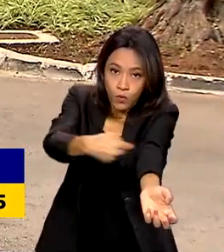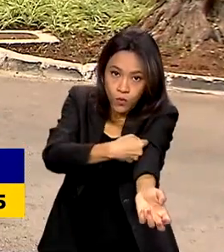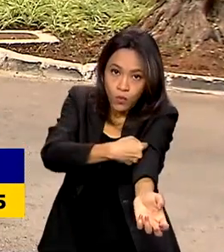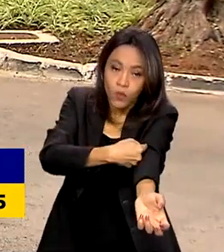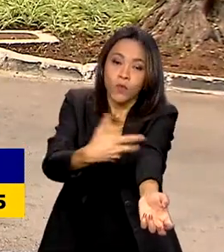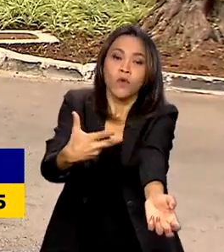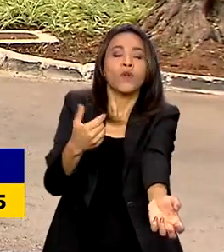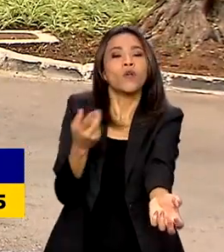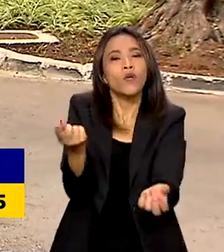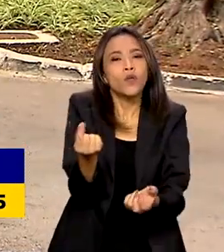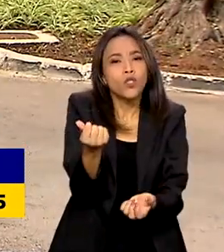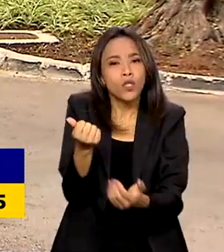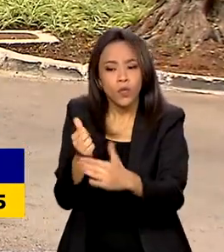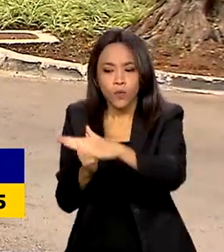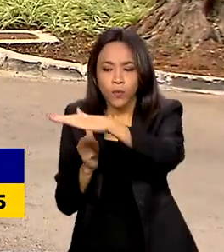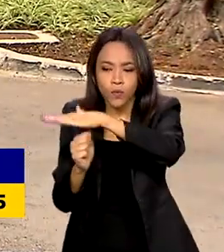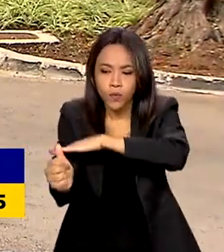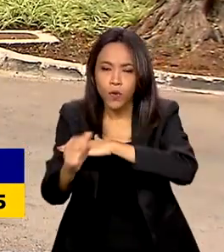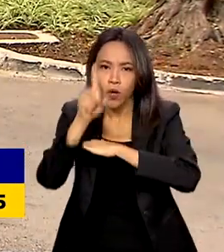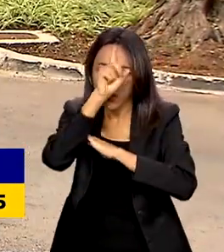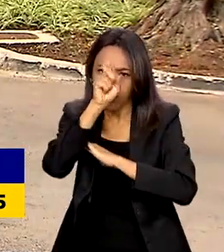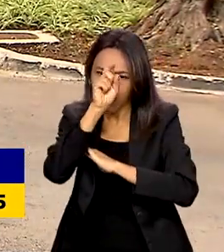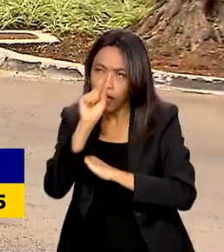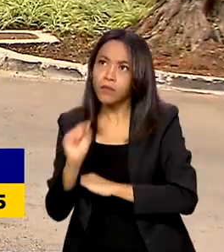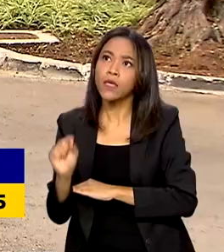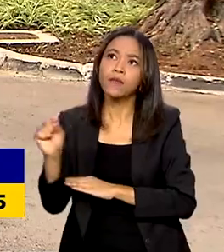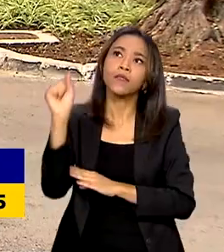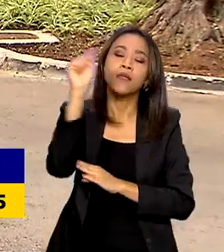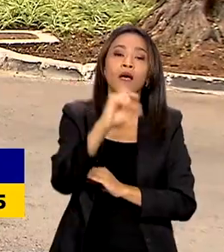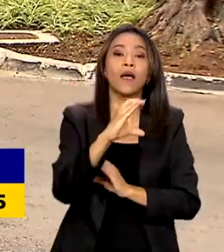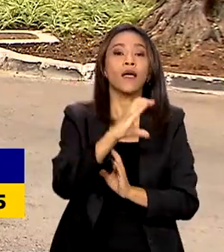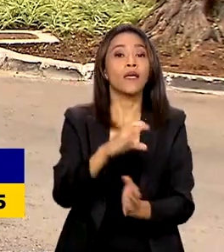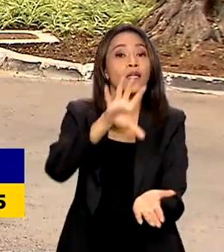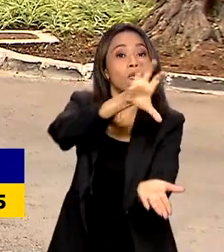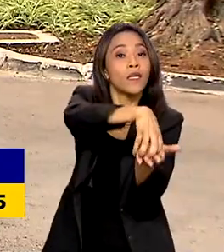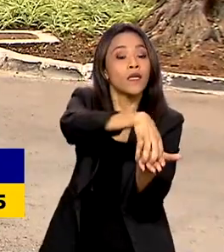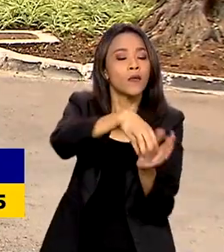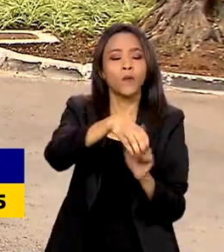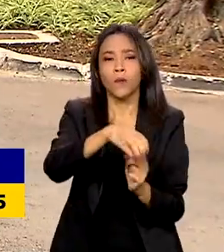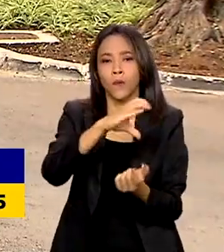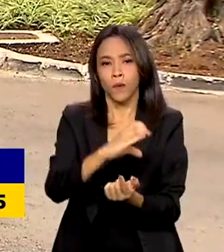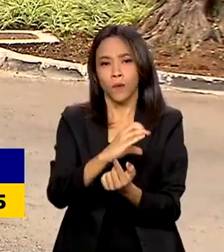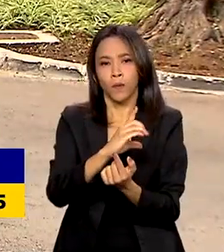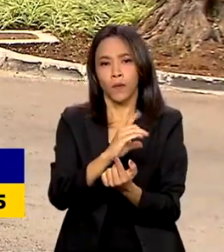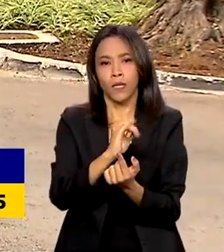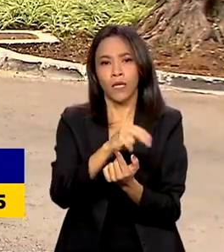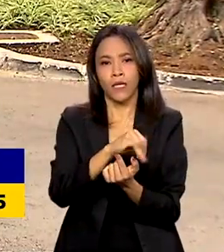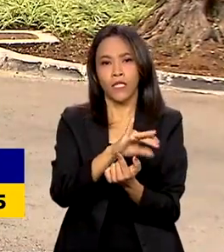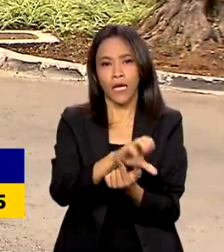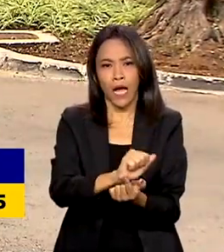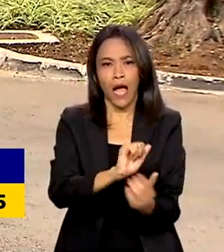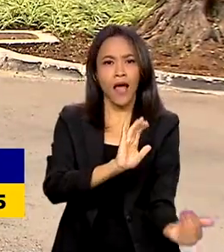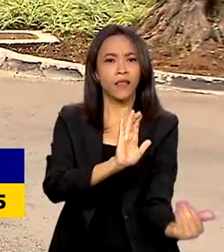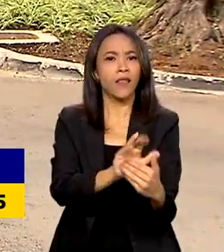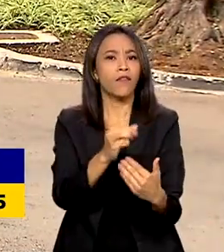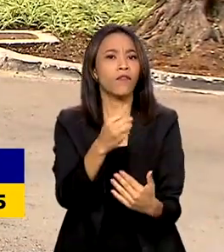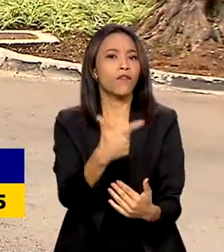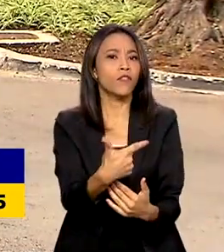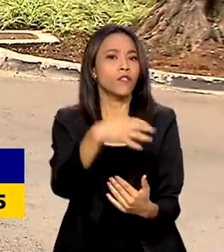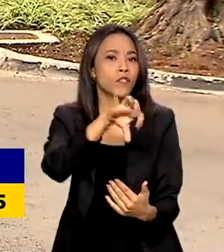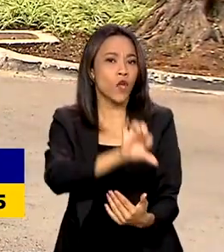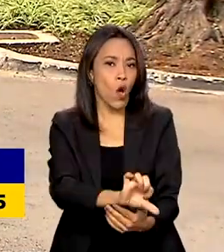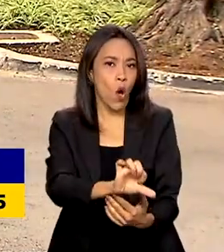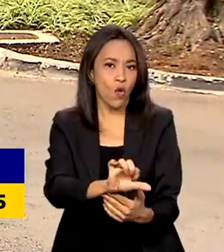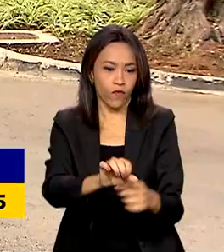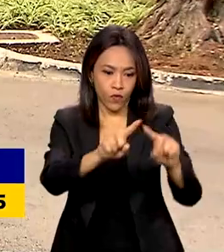ser repassados para clínicas e hospitais da rede pública que tenham até 29 máquinas em uso